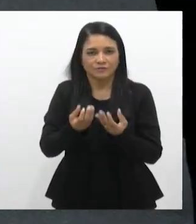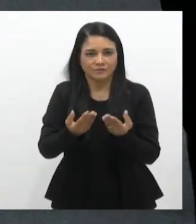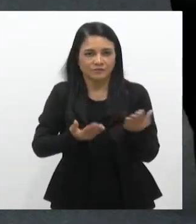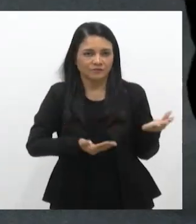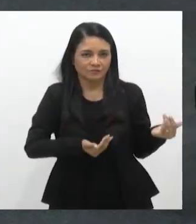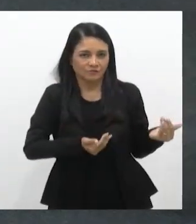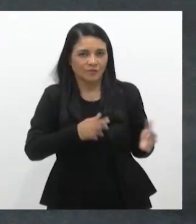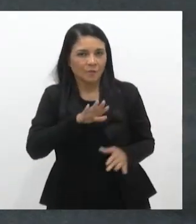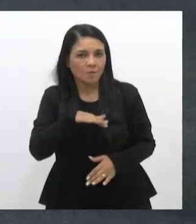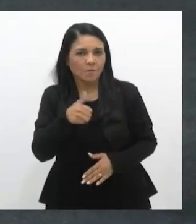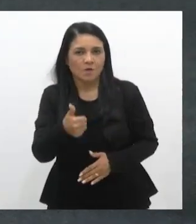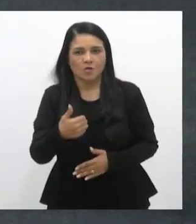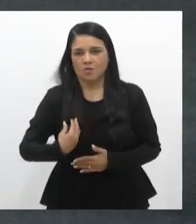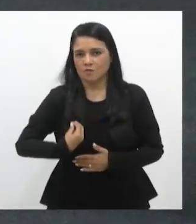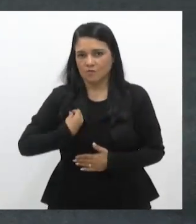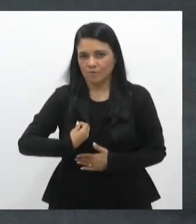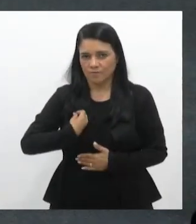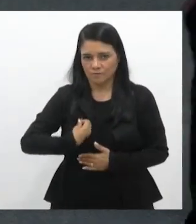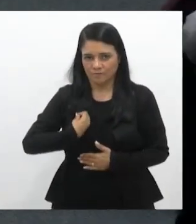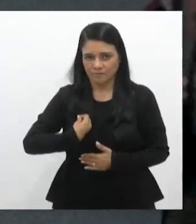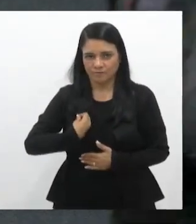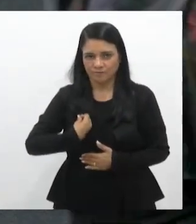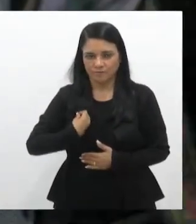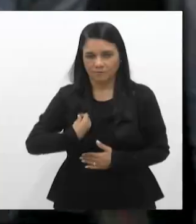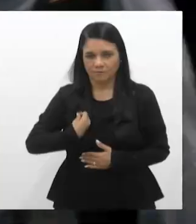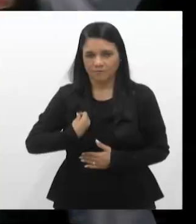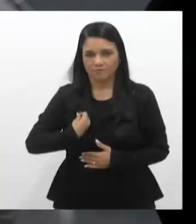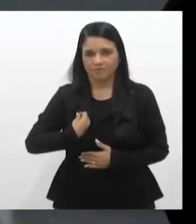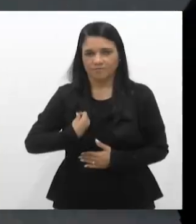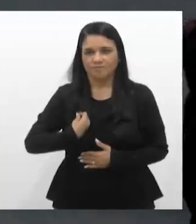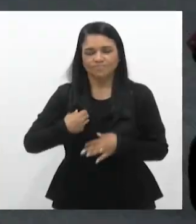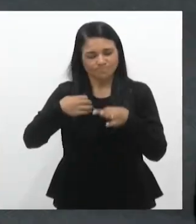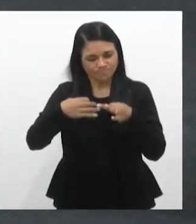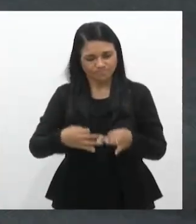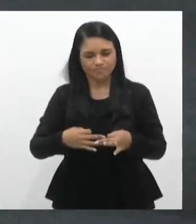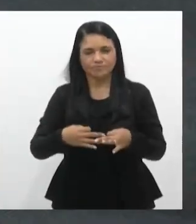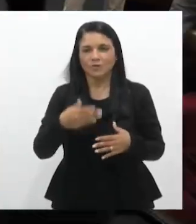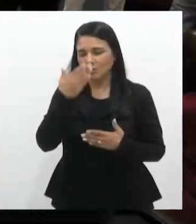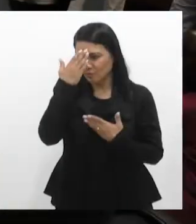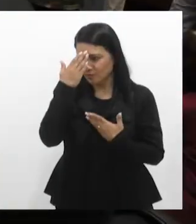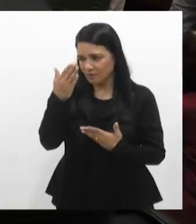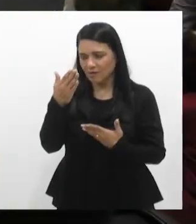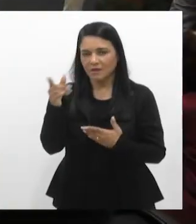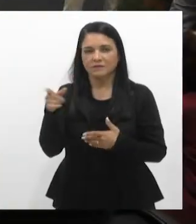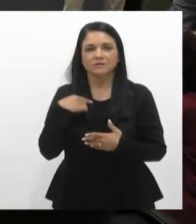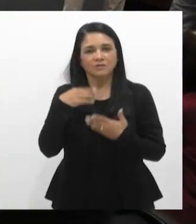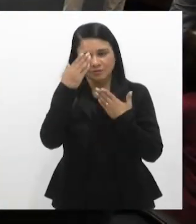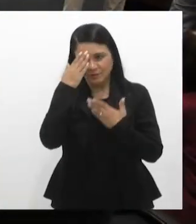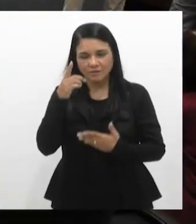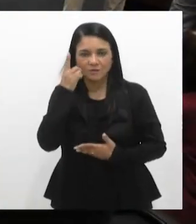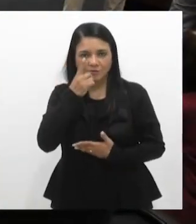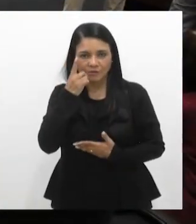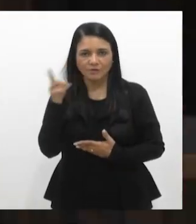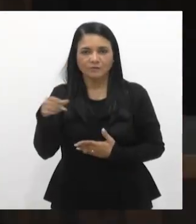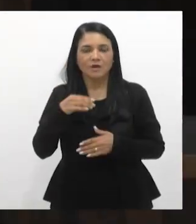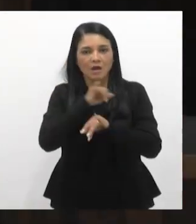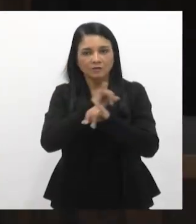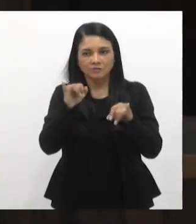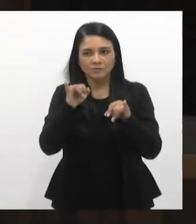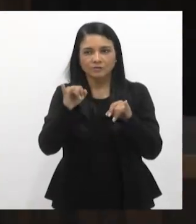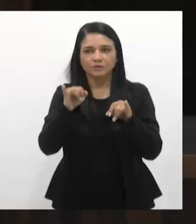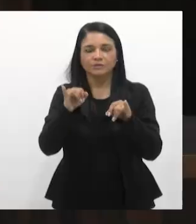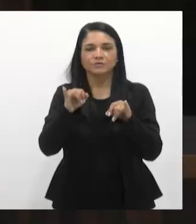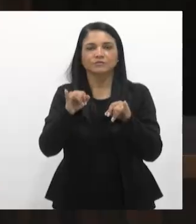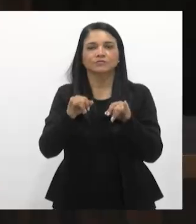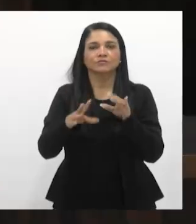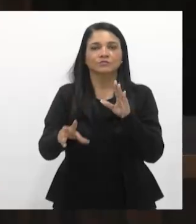de forma bem justa. Muito obrigado, senhor presidente. Obrigado, deputado Anderson Moraes. Anuncio. Redação